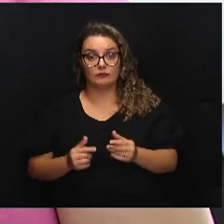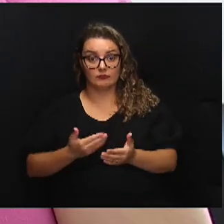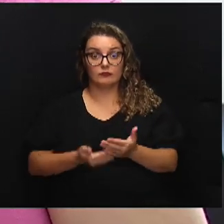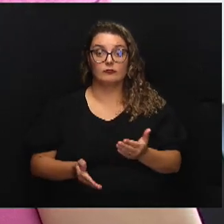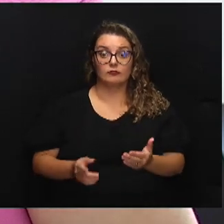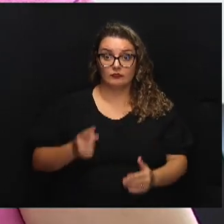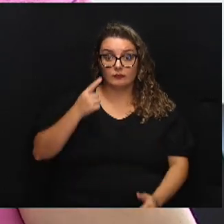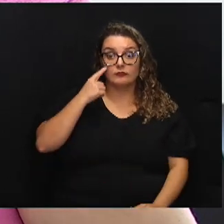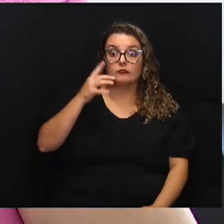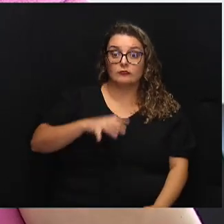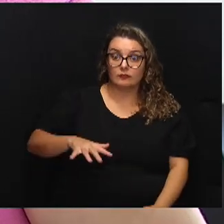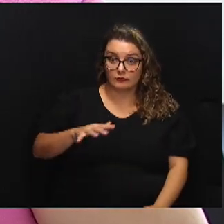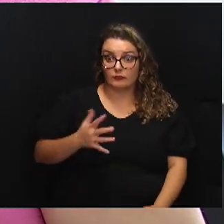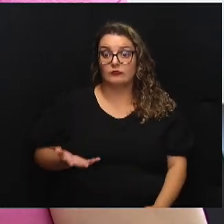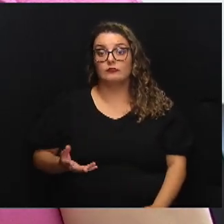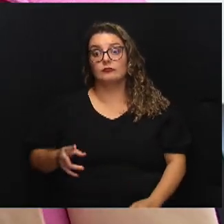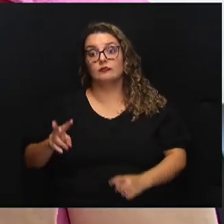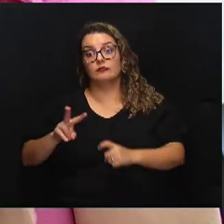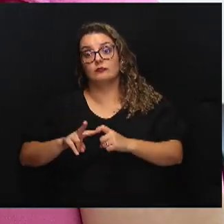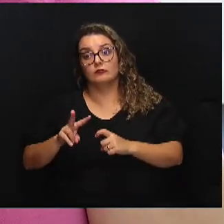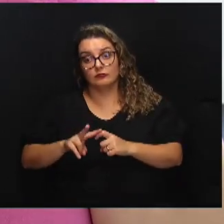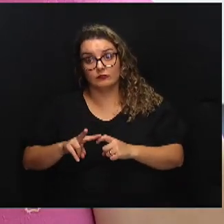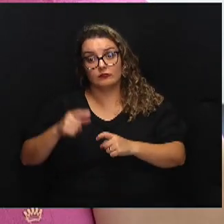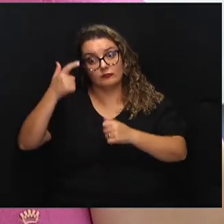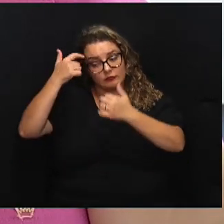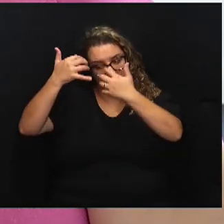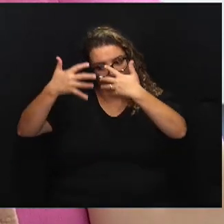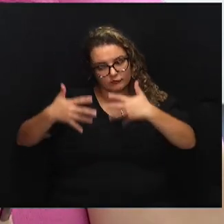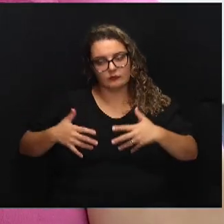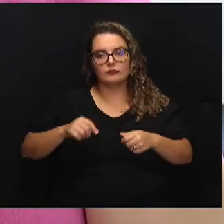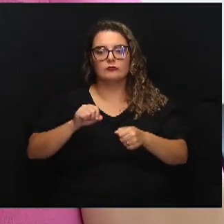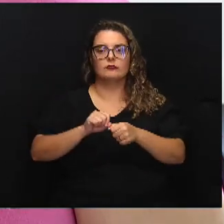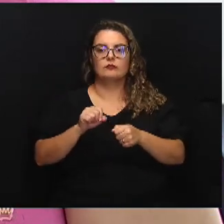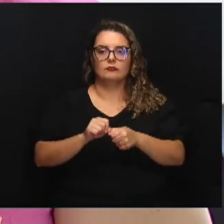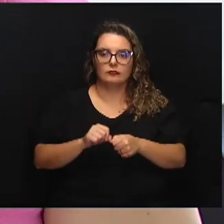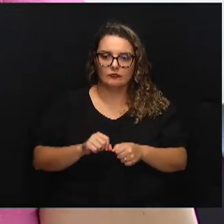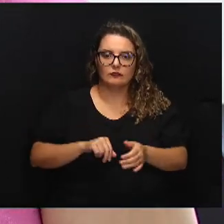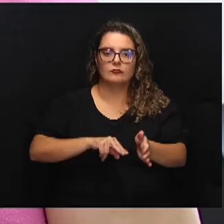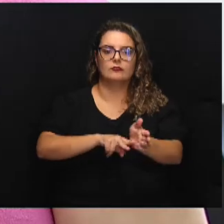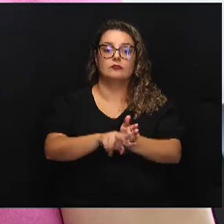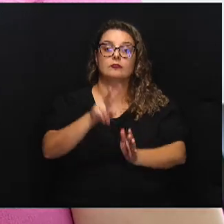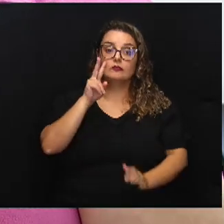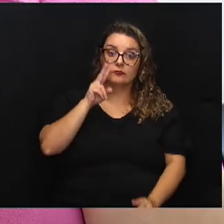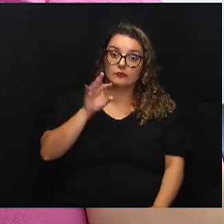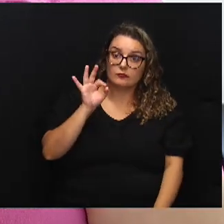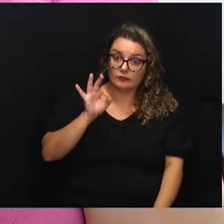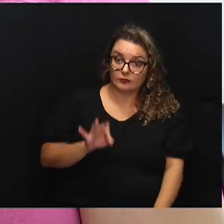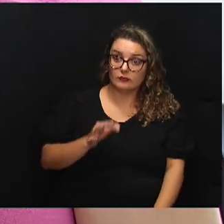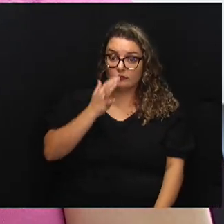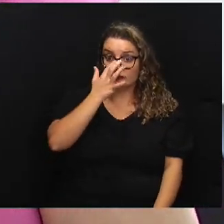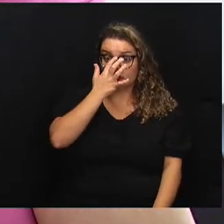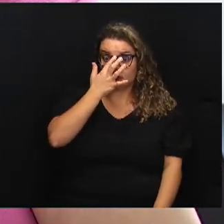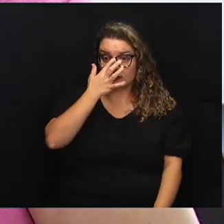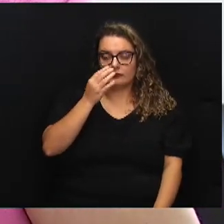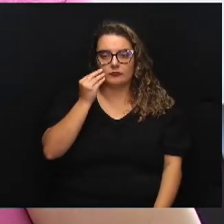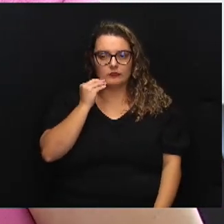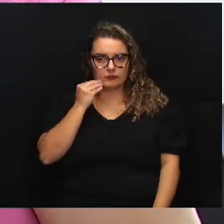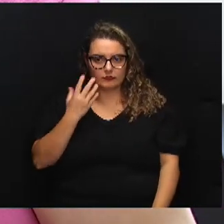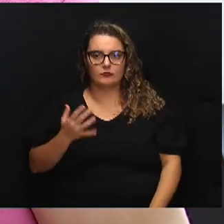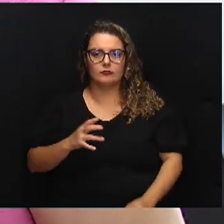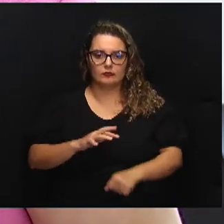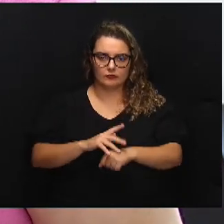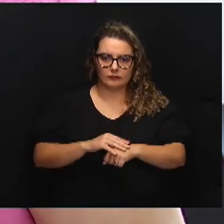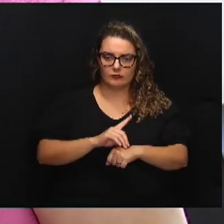ideal é procurar um médico veterinário neurologista para realmente fazer o diagnóstico, ver se para tentar fazer com que essa doença